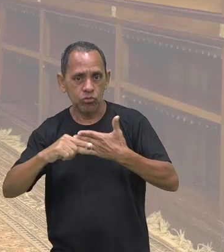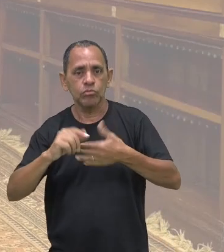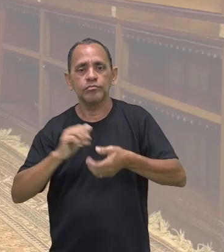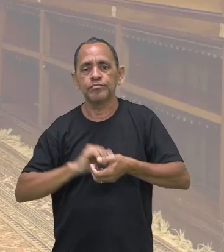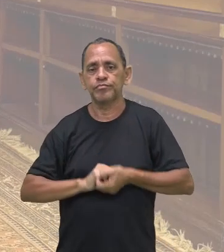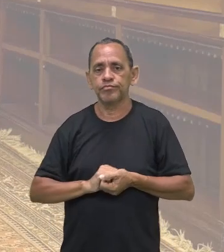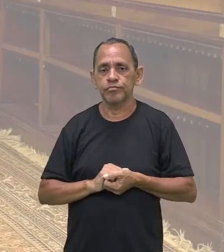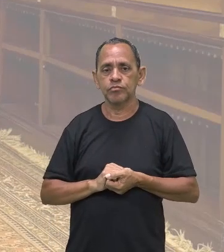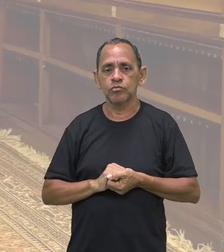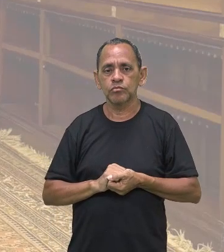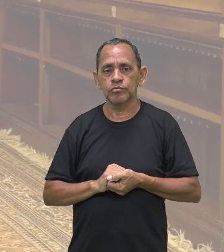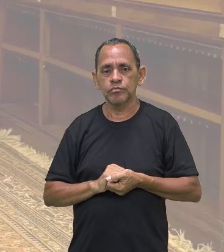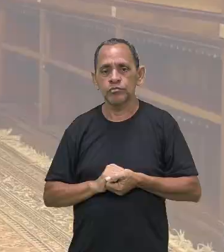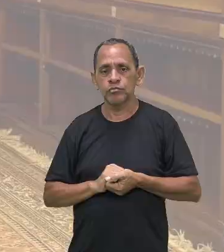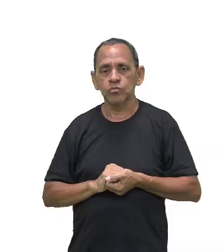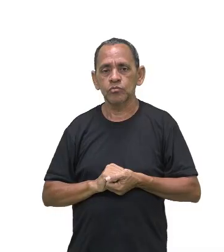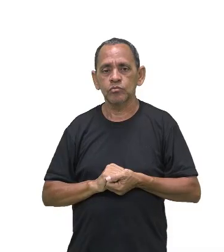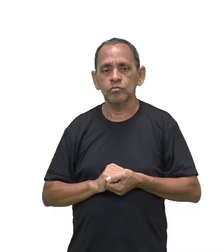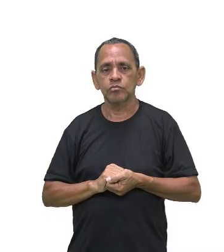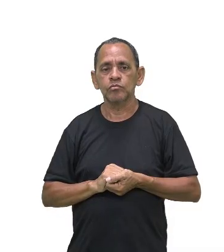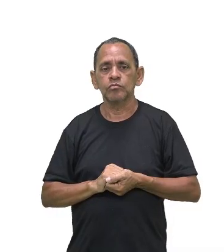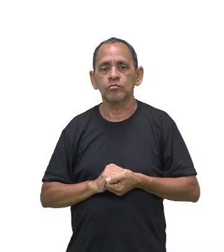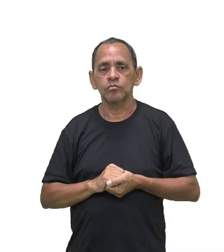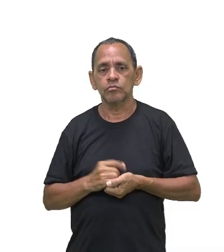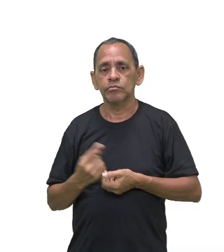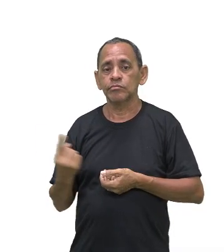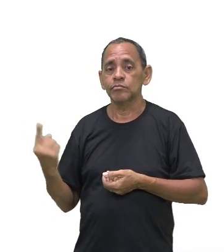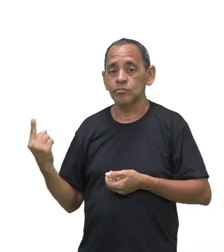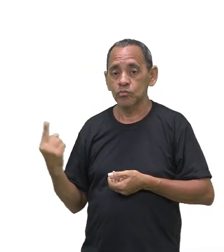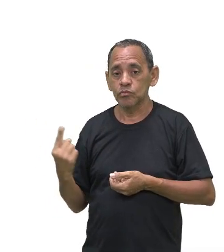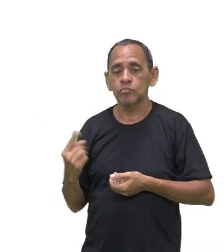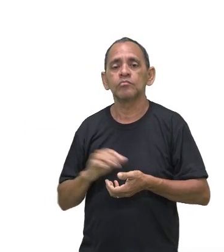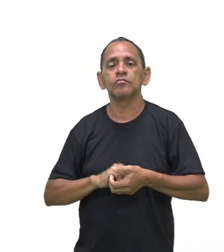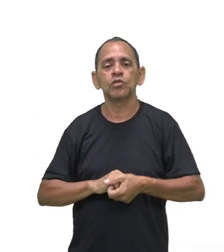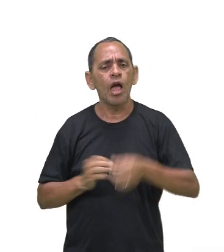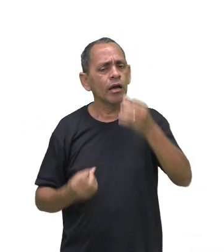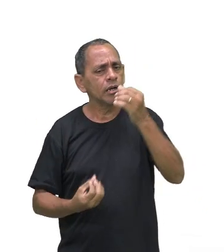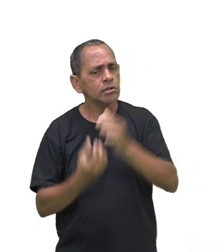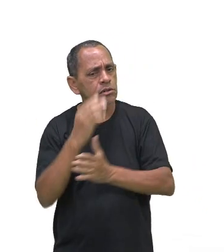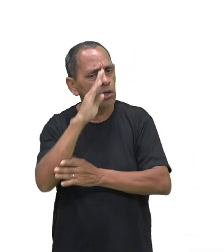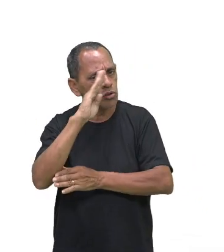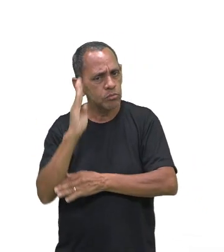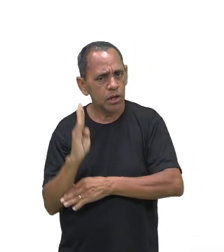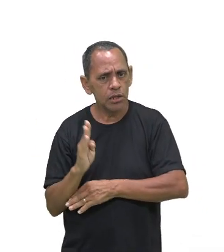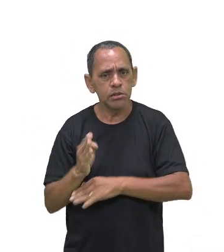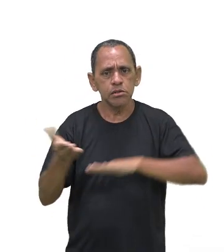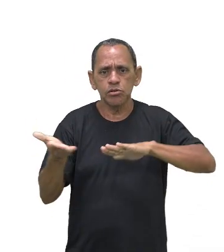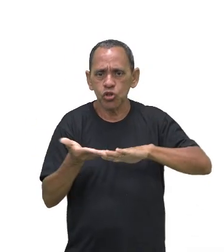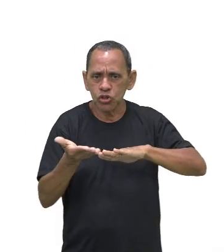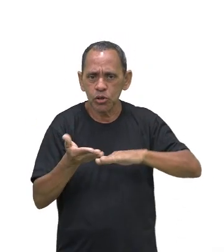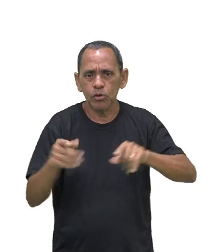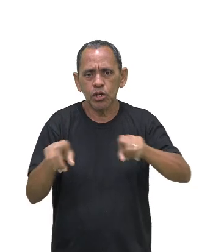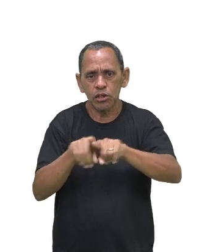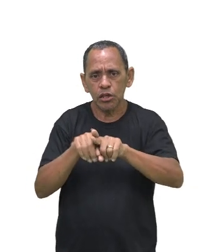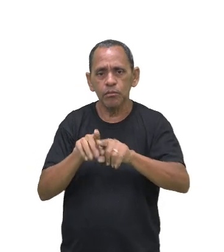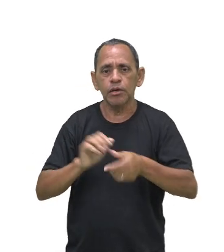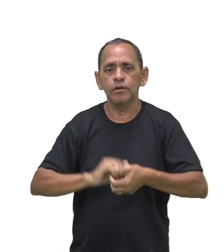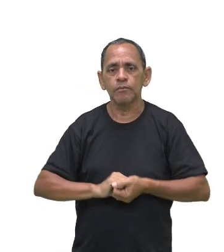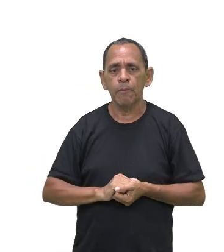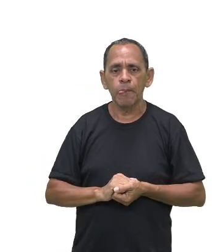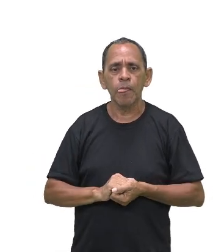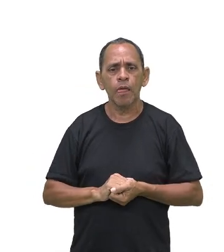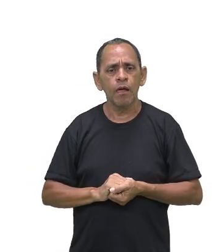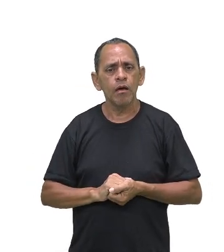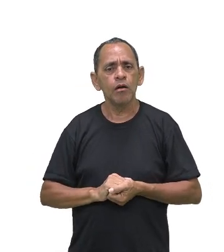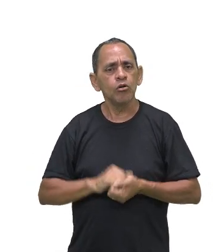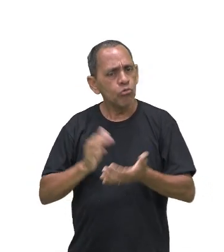Ok? Então, vamos continuar aí com a Formação do Brasil Contemporâneo. Este livro, que vocês já viram a